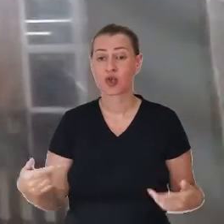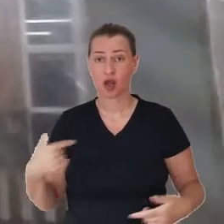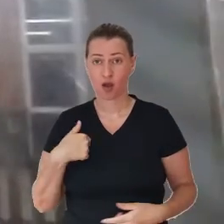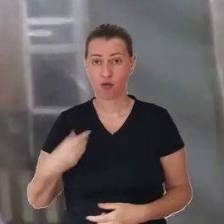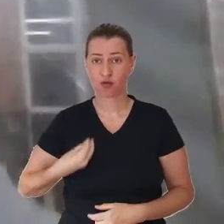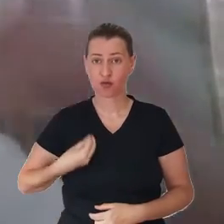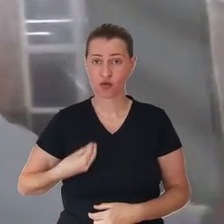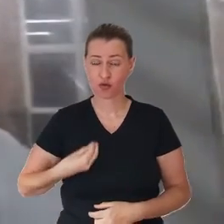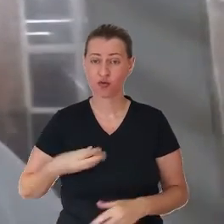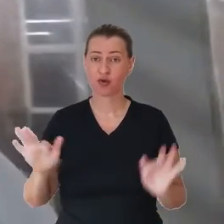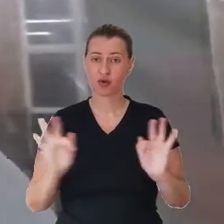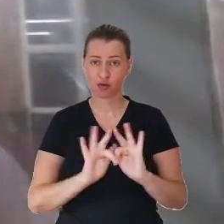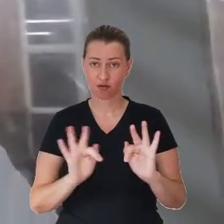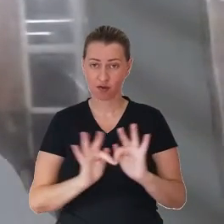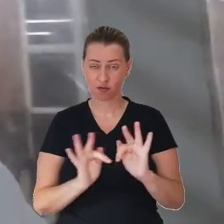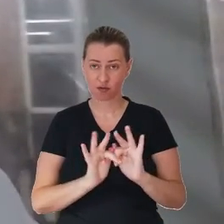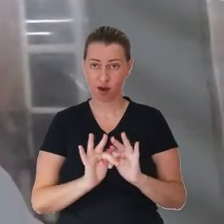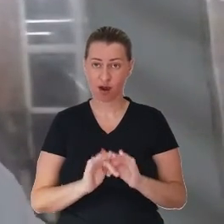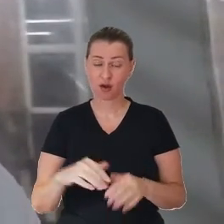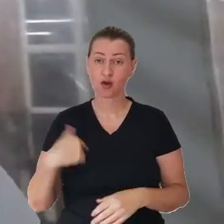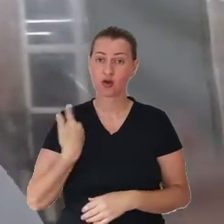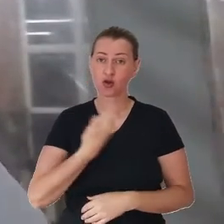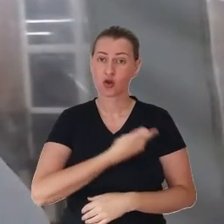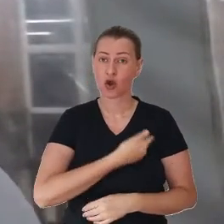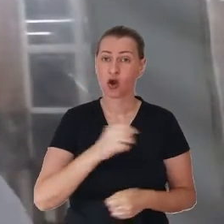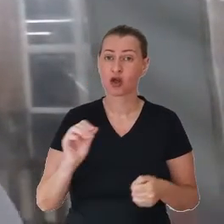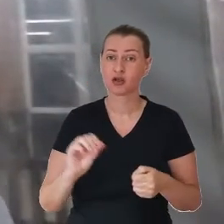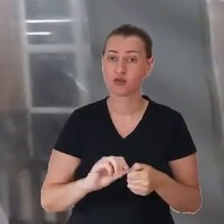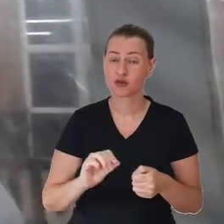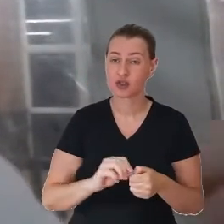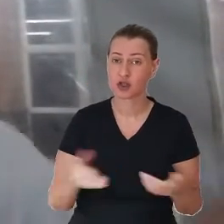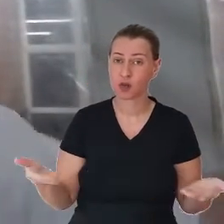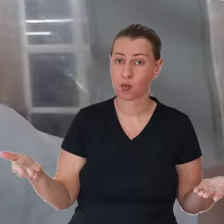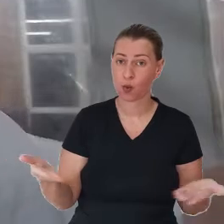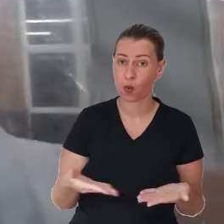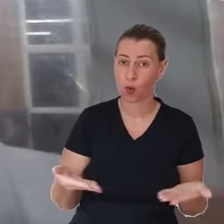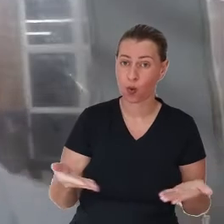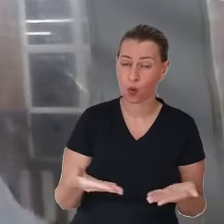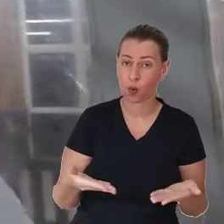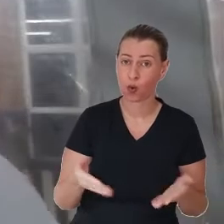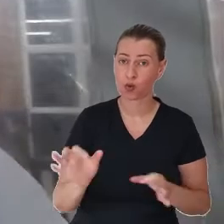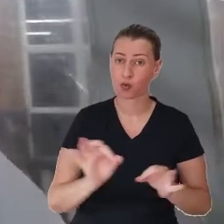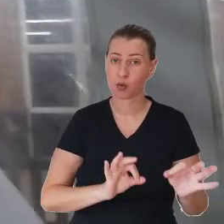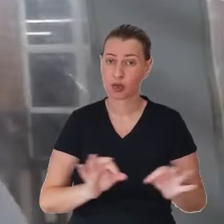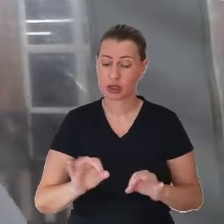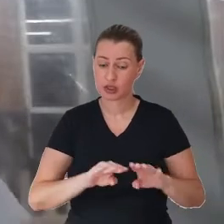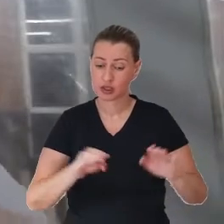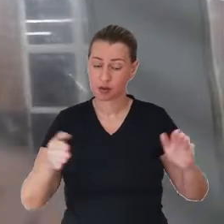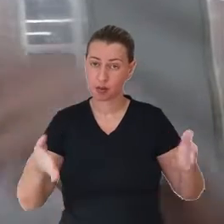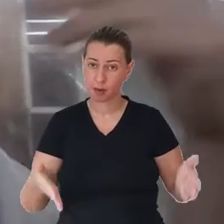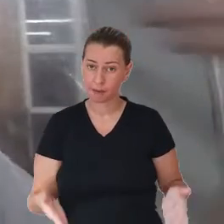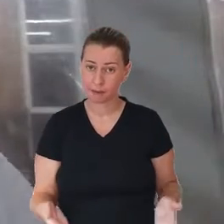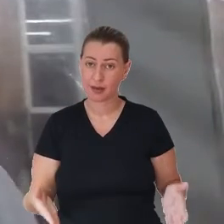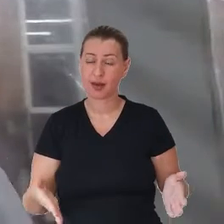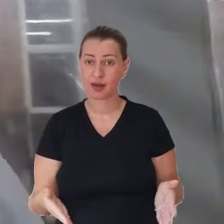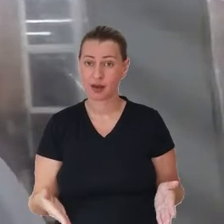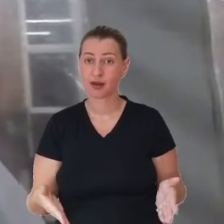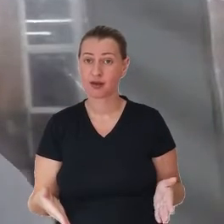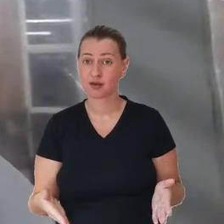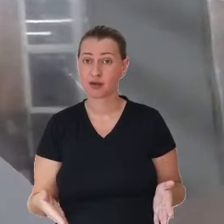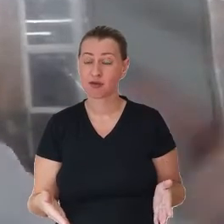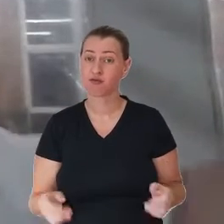Fevale, aqui hoje, na qual nós fizemos uma blitz, né? A gente tem aqui uma mesa colocada, onde